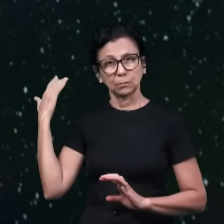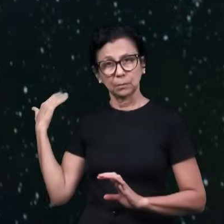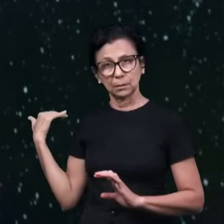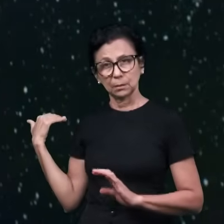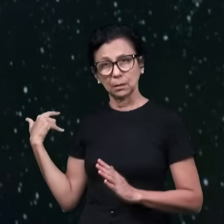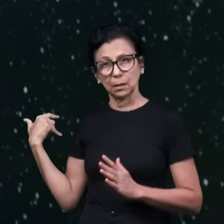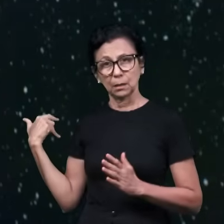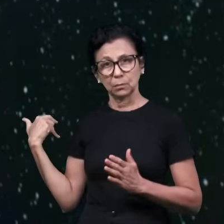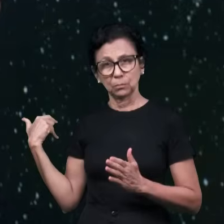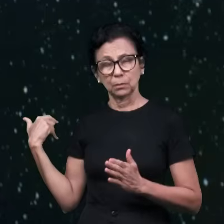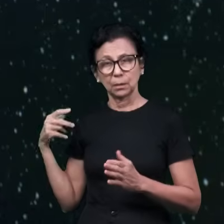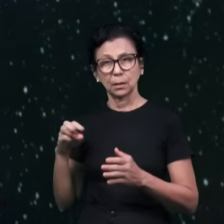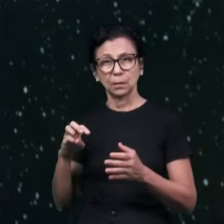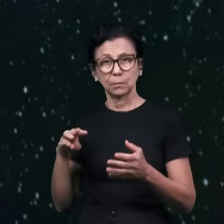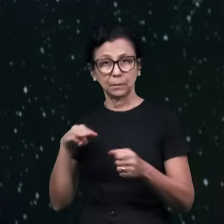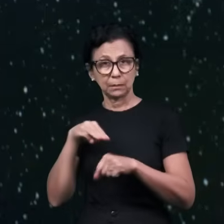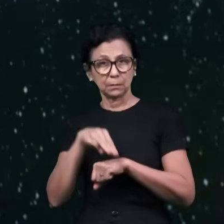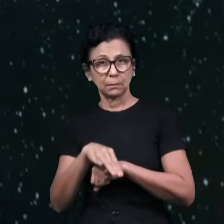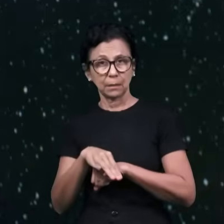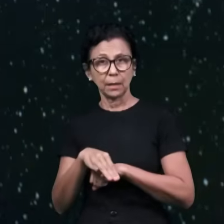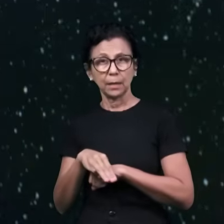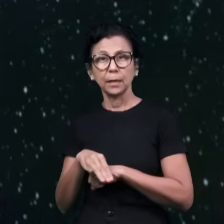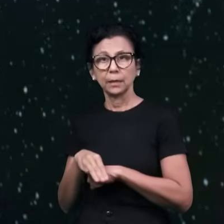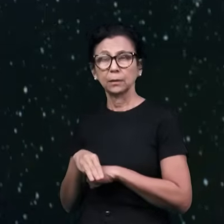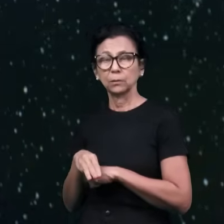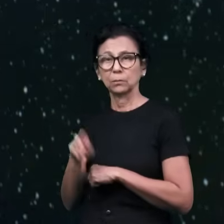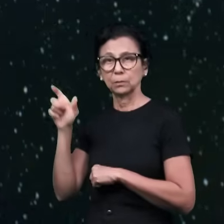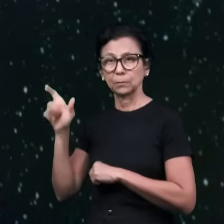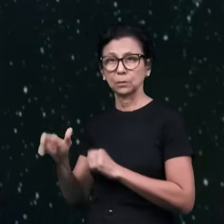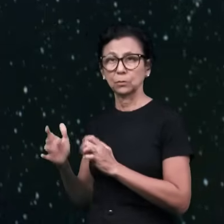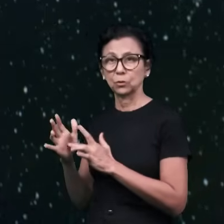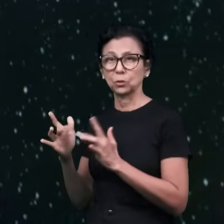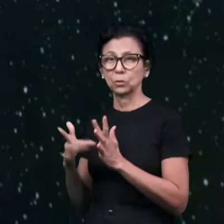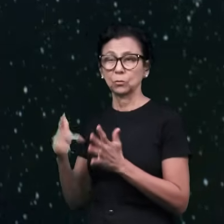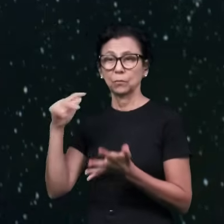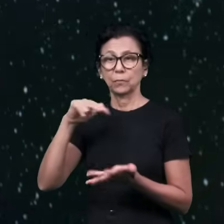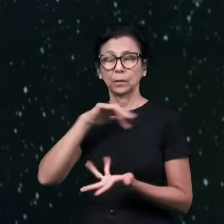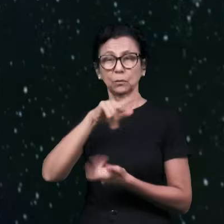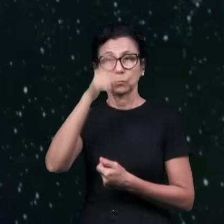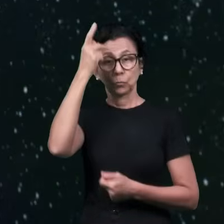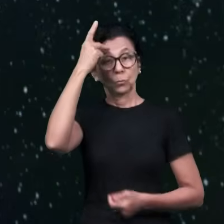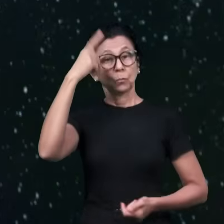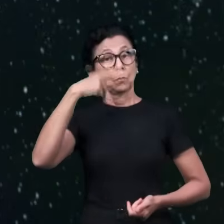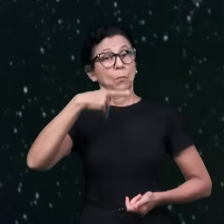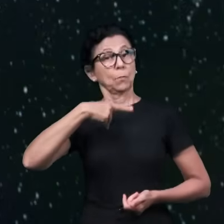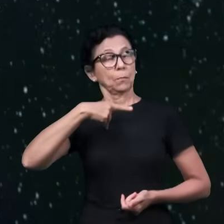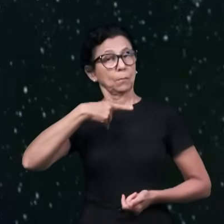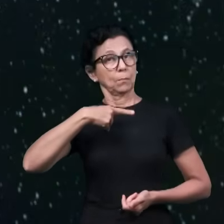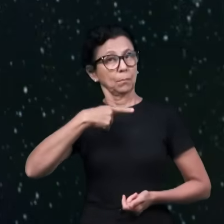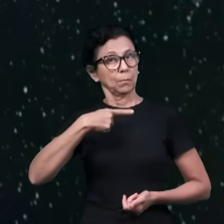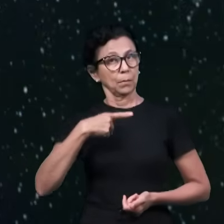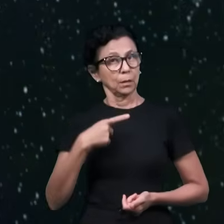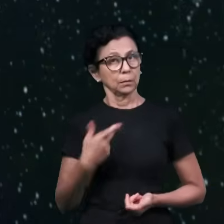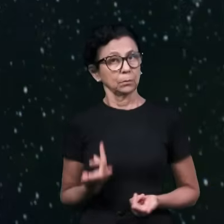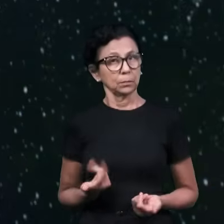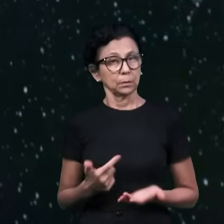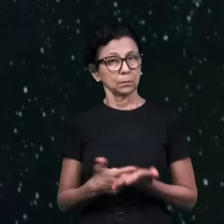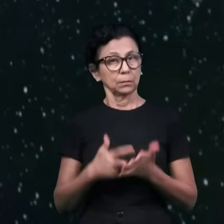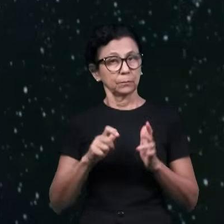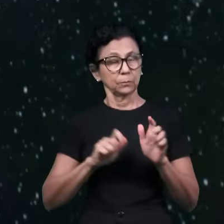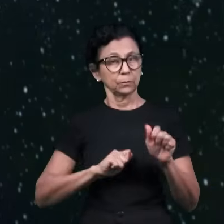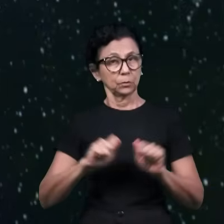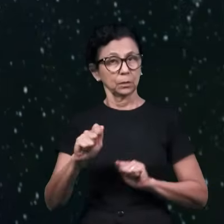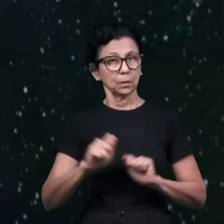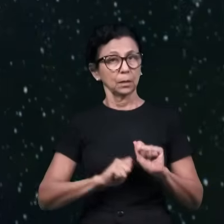ministério de maneira direta, da pessoa dele enquanto homem, e tem o iniciozinho também do livro de Atos, tudo